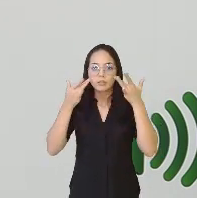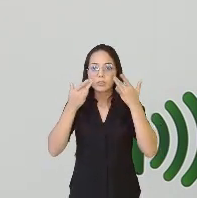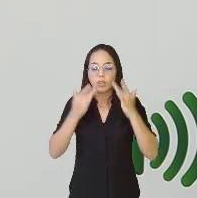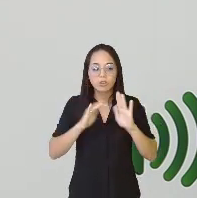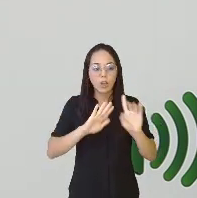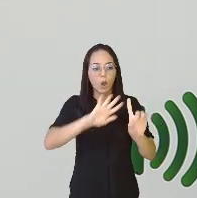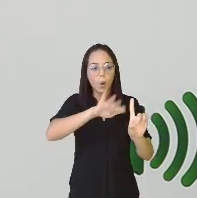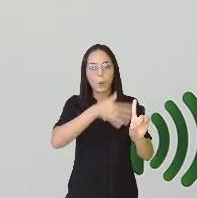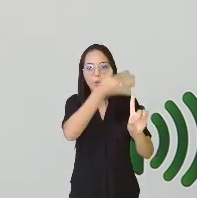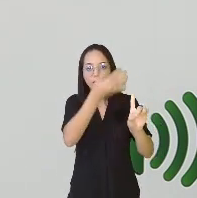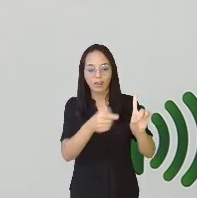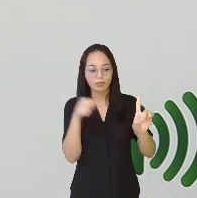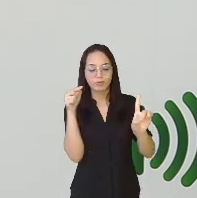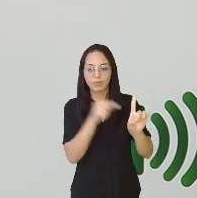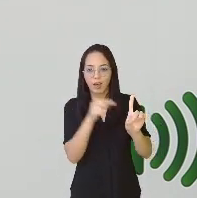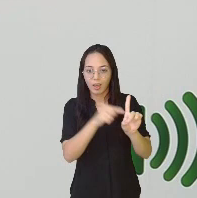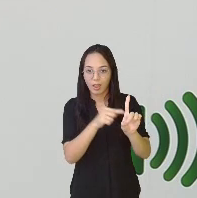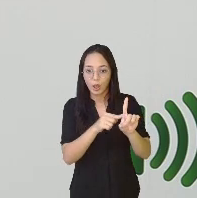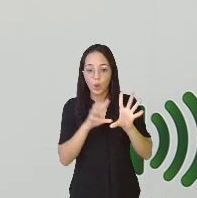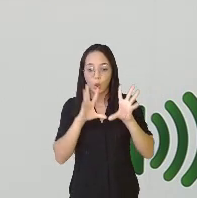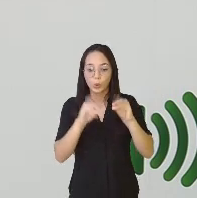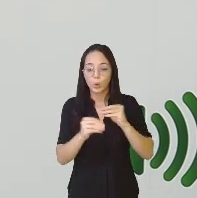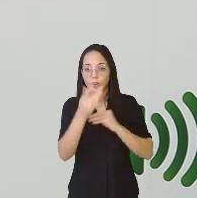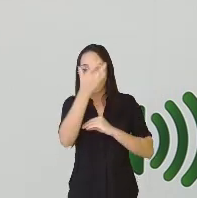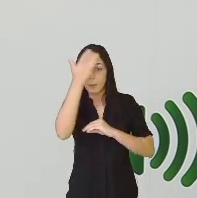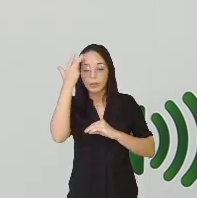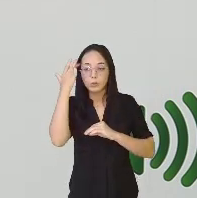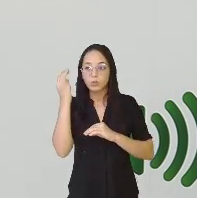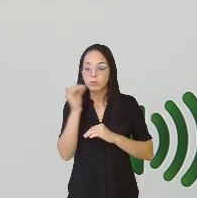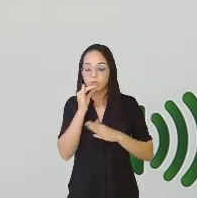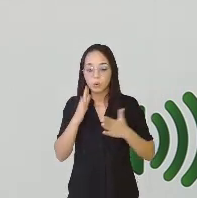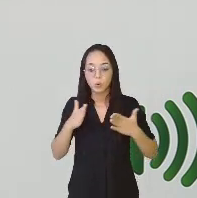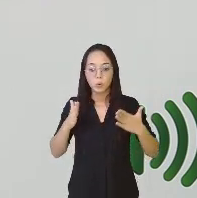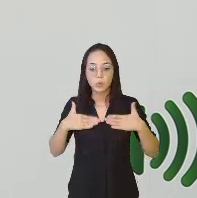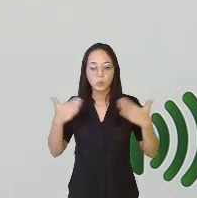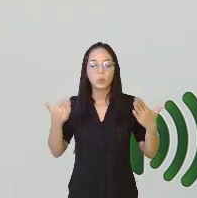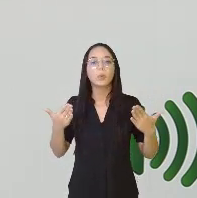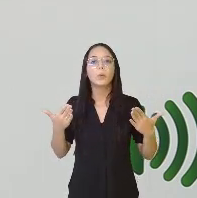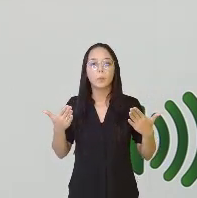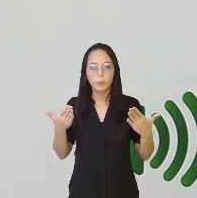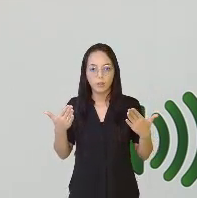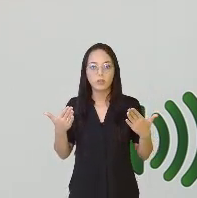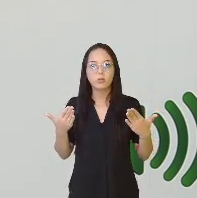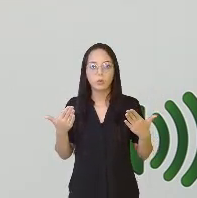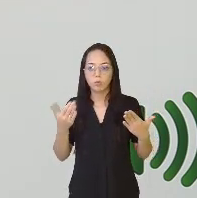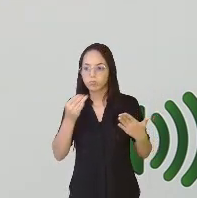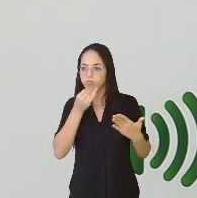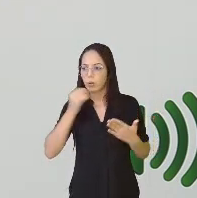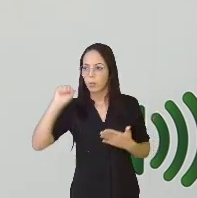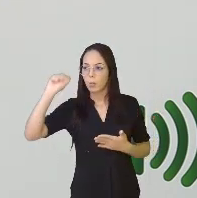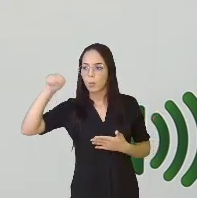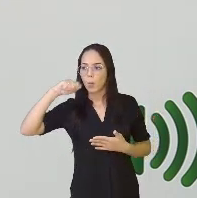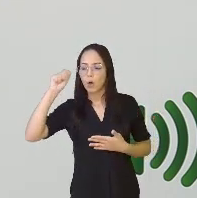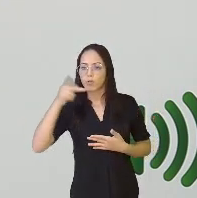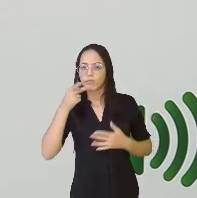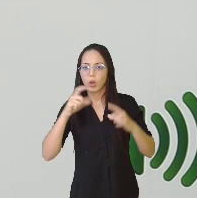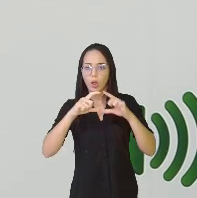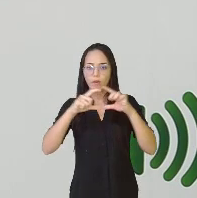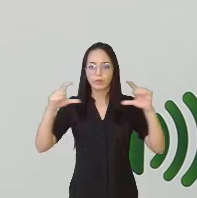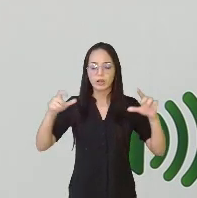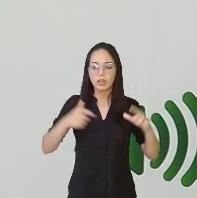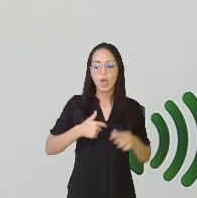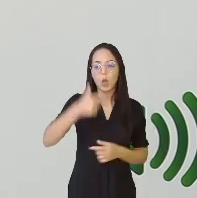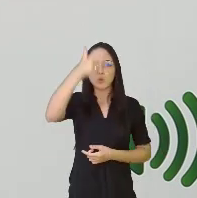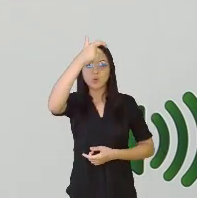homenagem a esse deus, onde todos os espectadores ali ficaram assim surpreendidos quando o ator disse a seguinte frase: "Eu